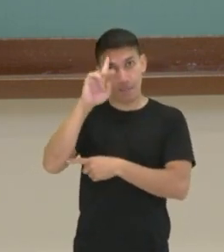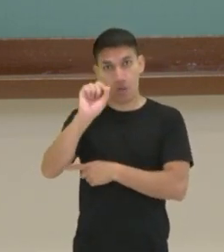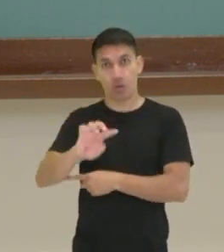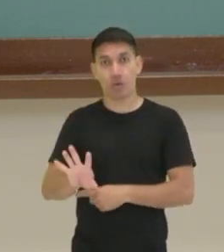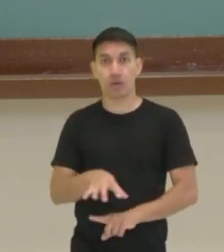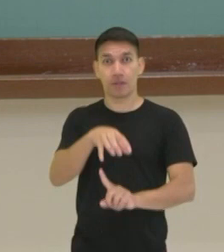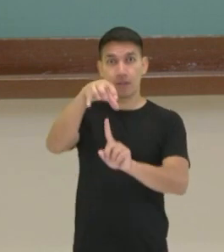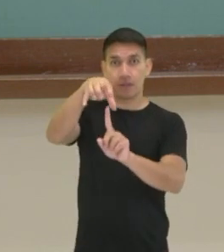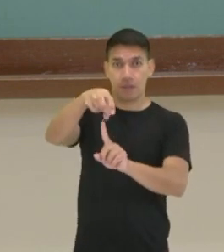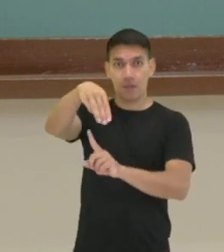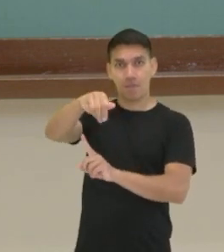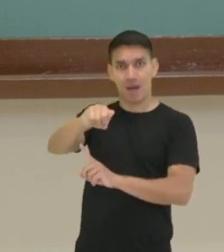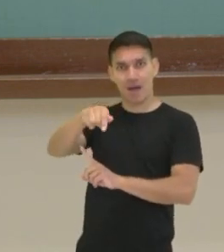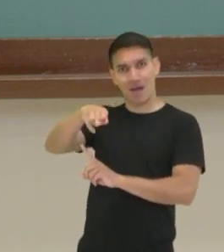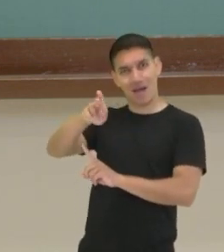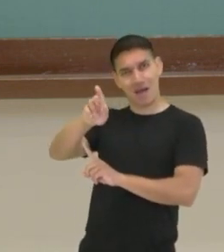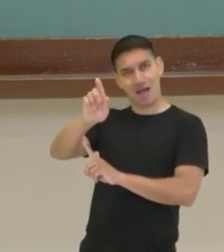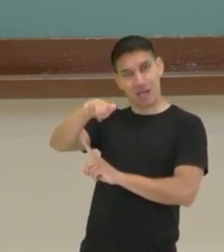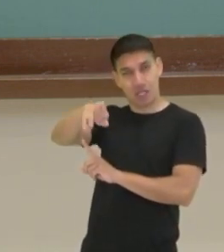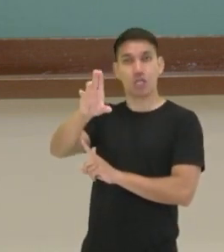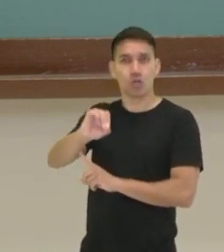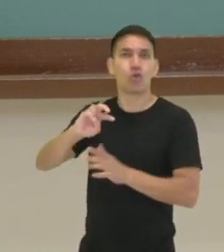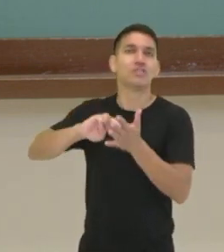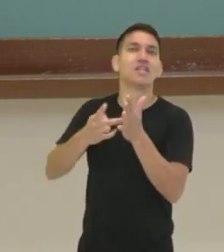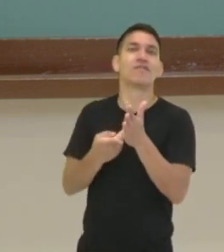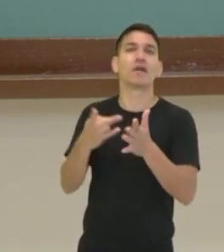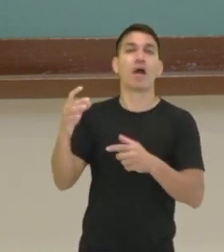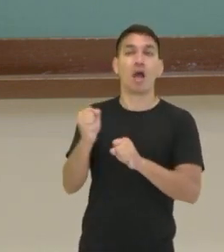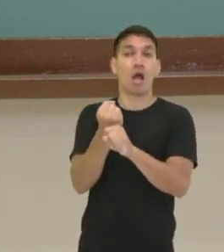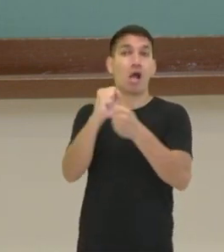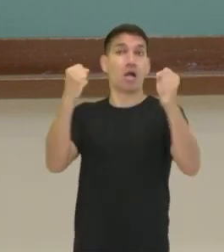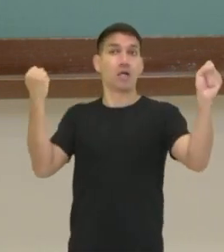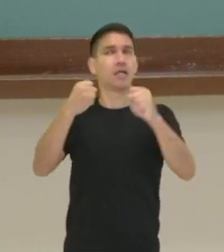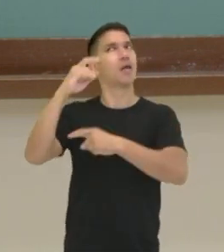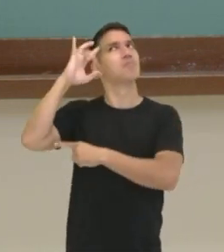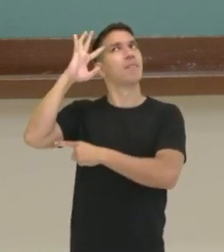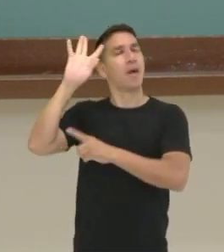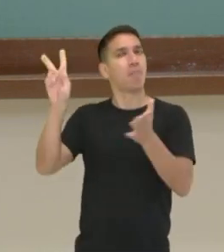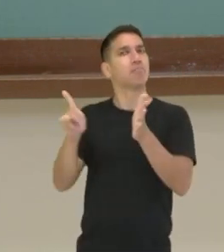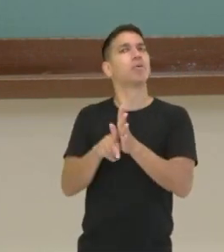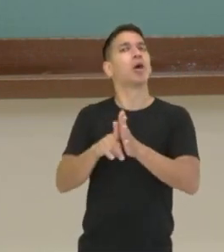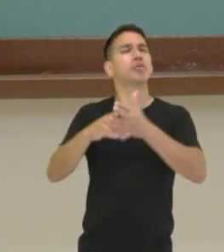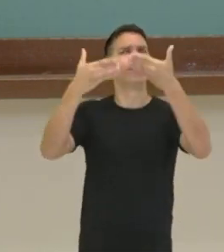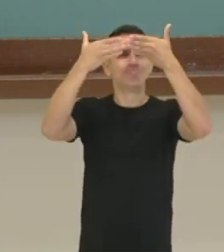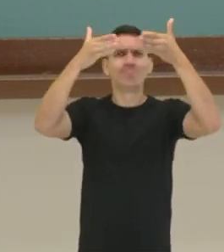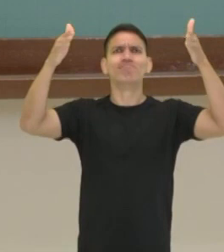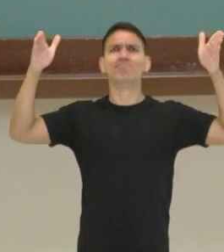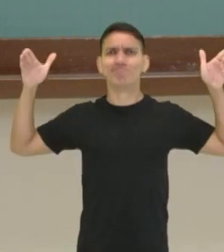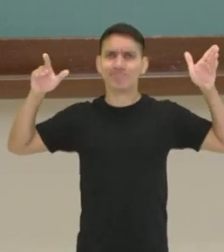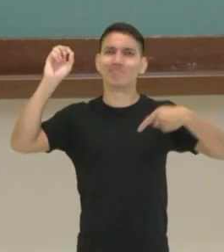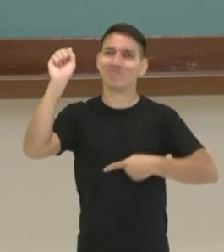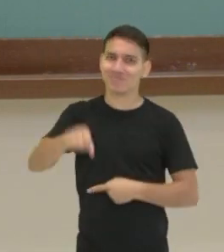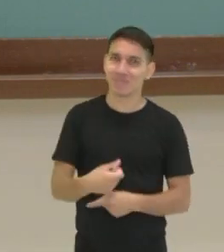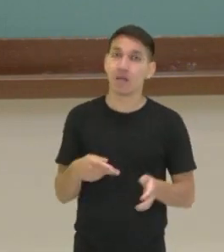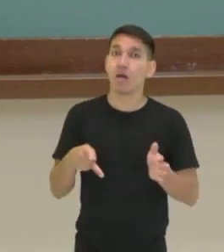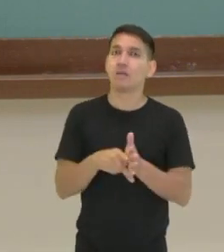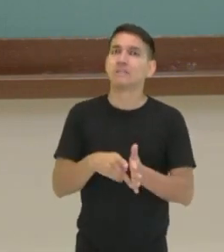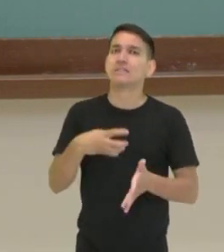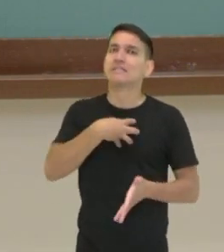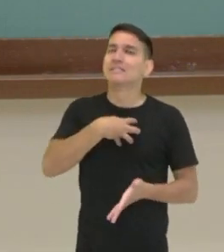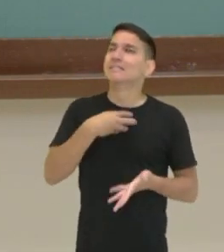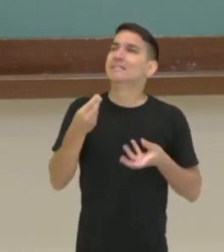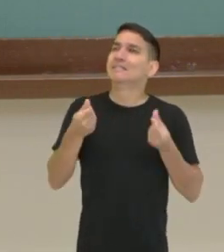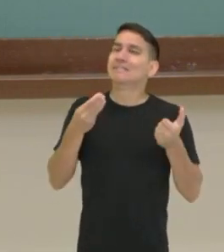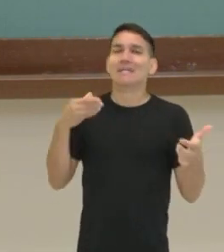Magno, Magno em latim, Magno significa grande, e ele era um cara que pensava muito grande mesmo. E ele tinha como pedra no sapato para ele quais